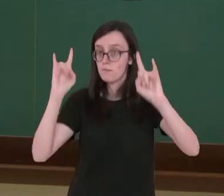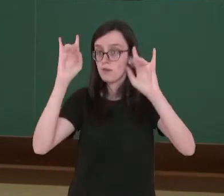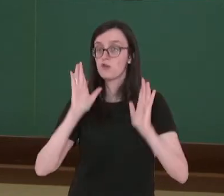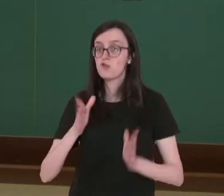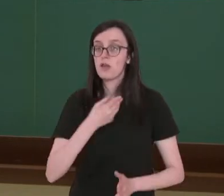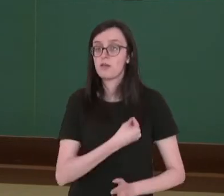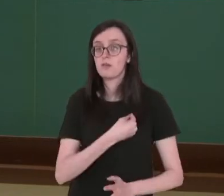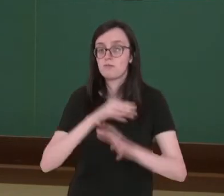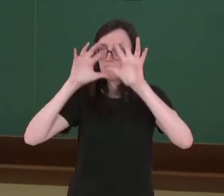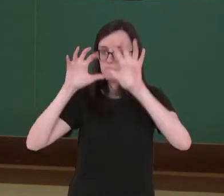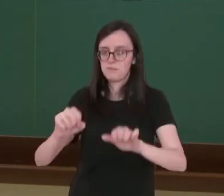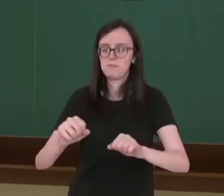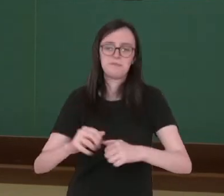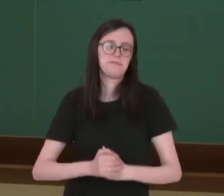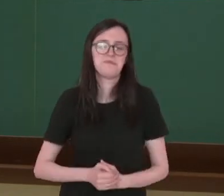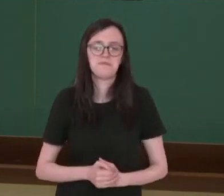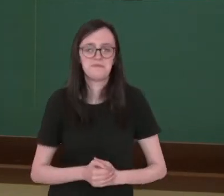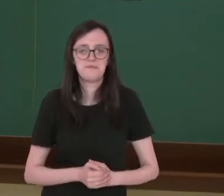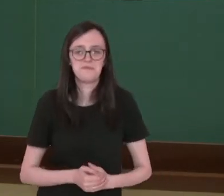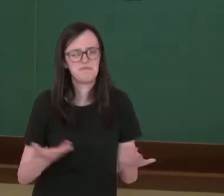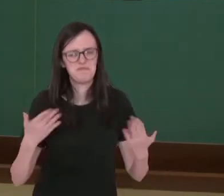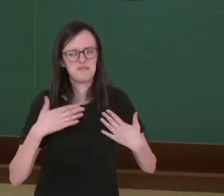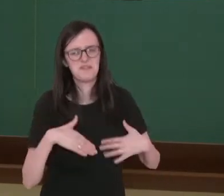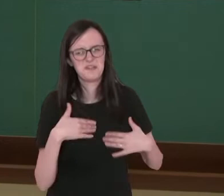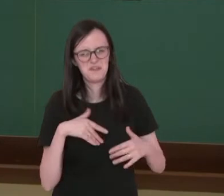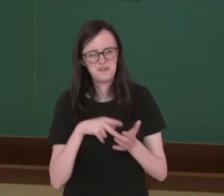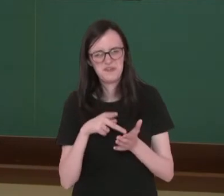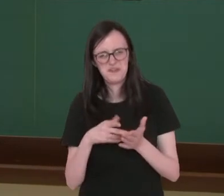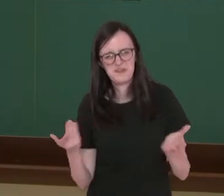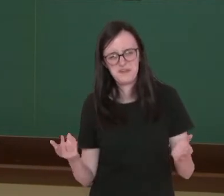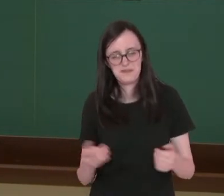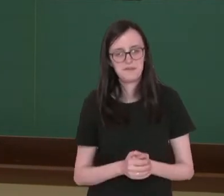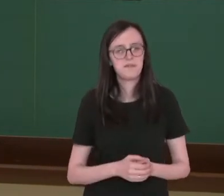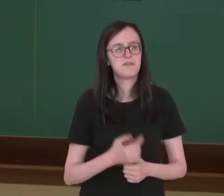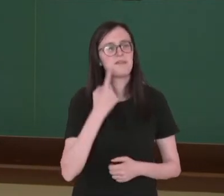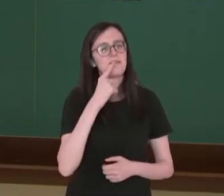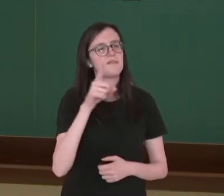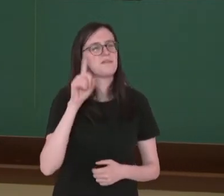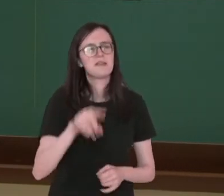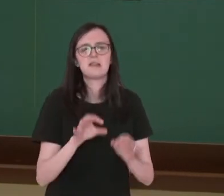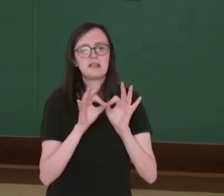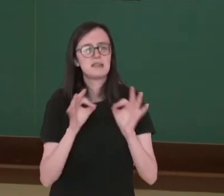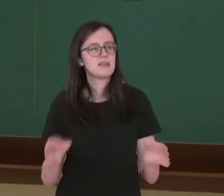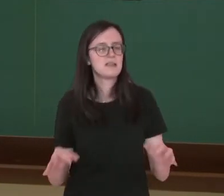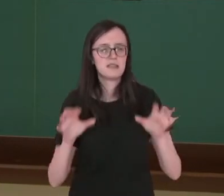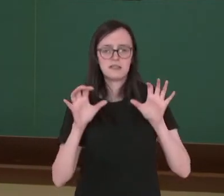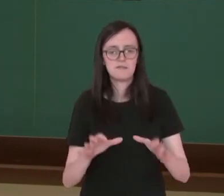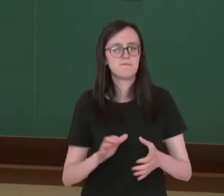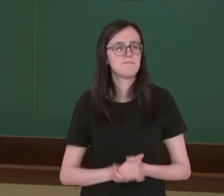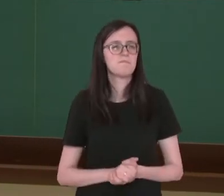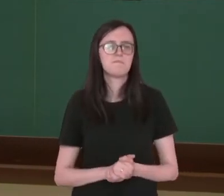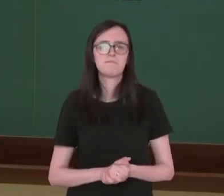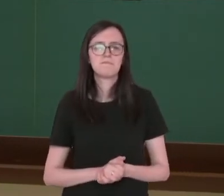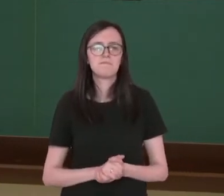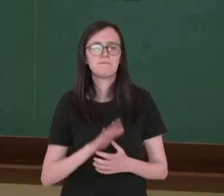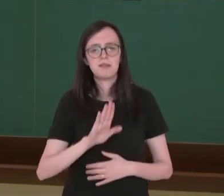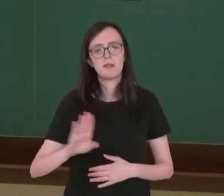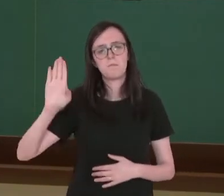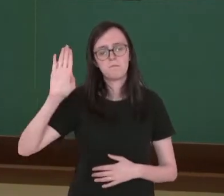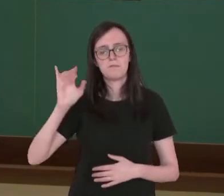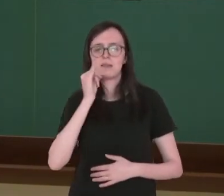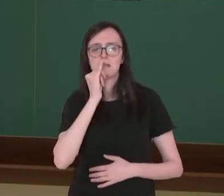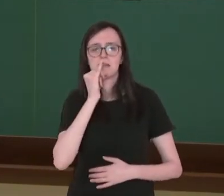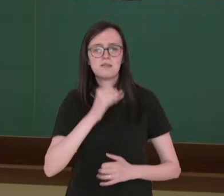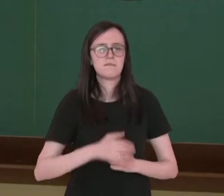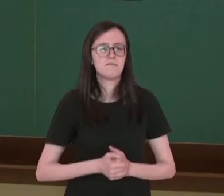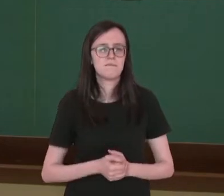estão reservados. Tranquilo, não é verdade? Veja que era simplesmente associar. Na letra B, a